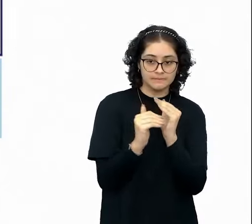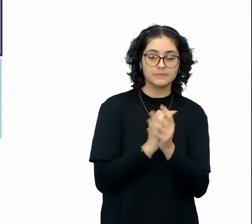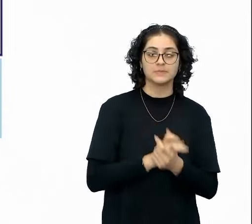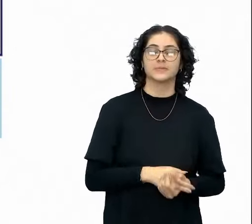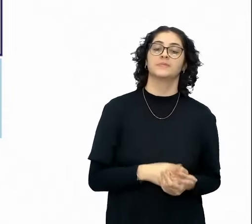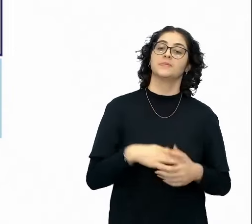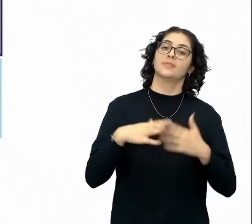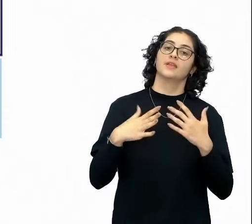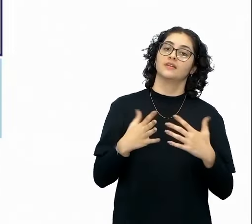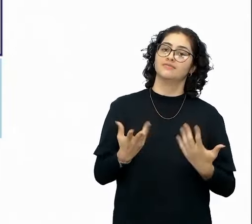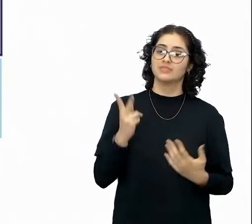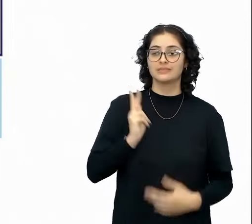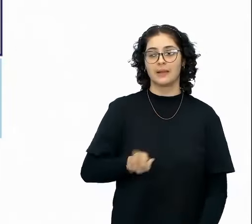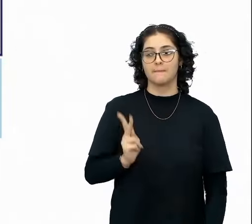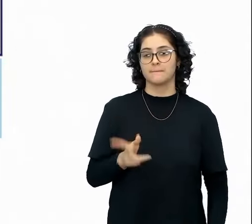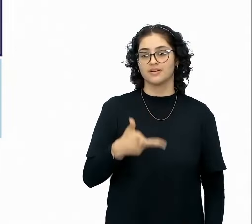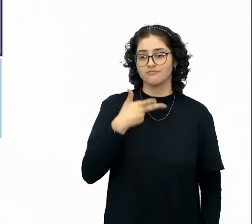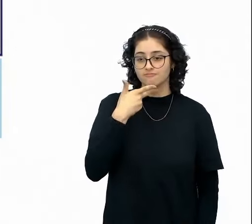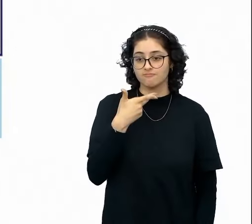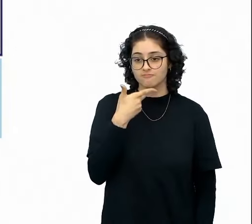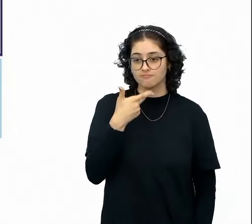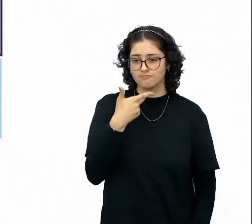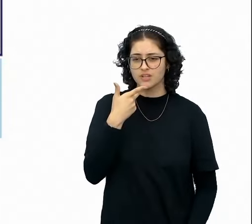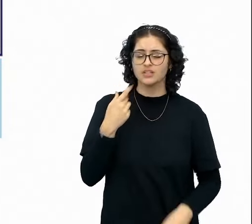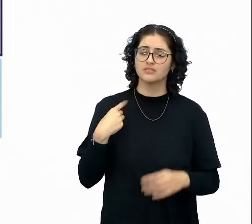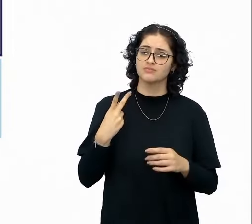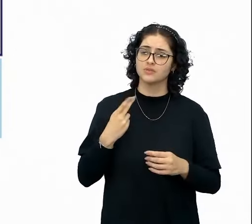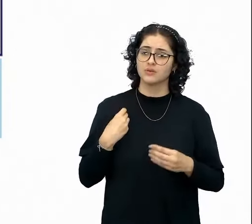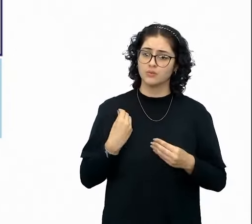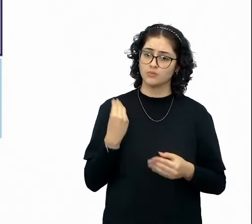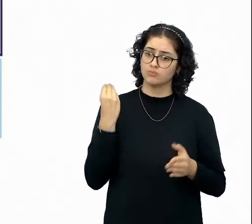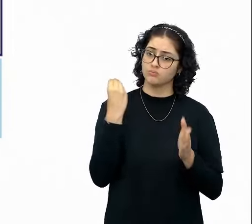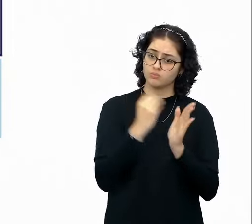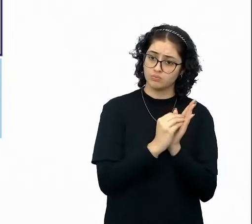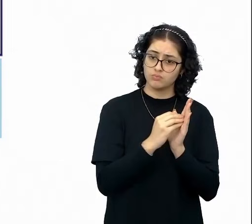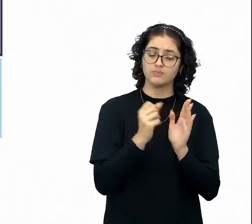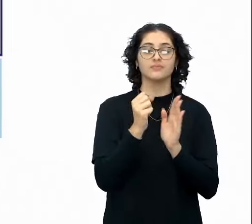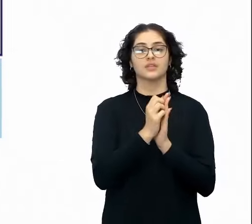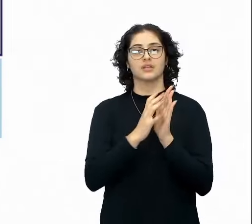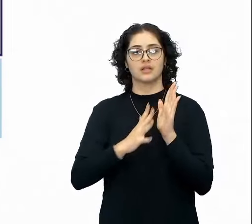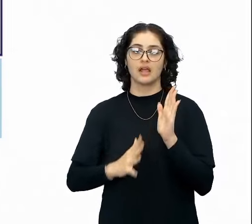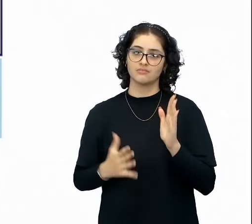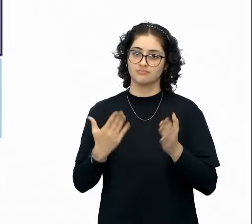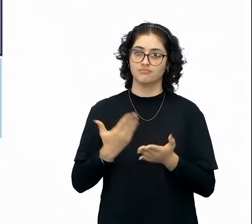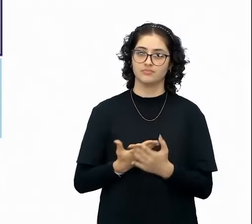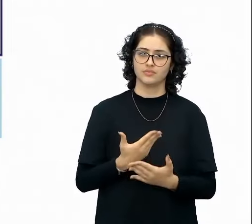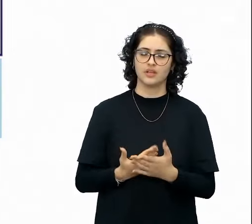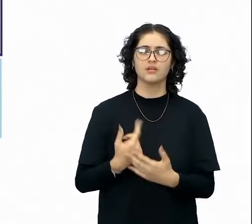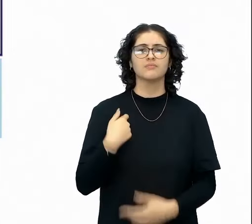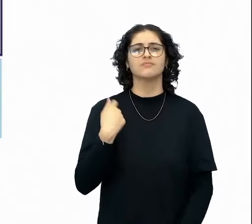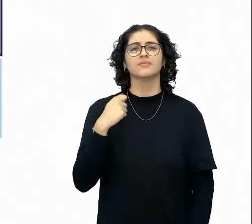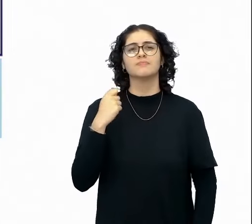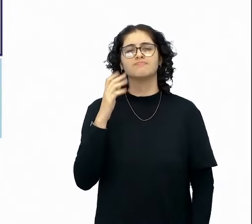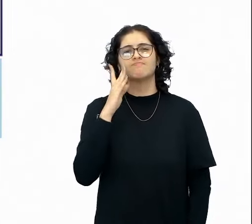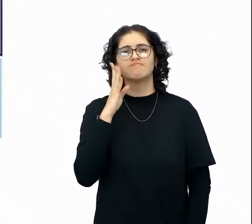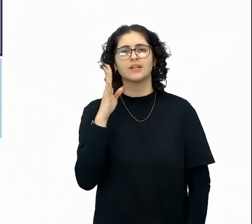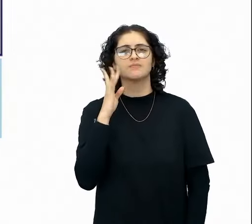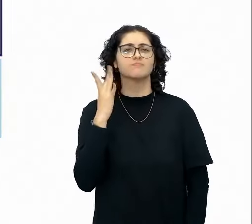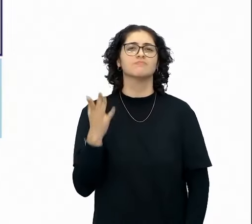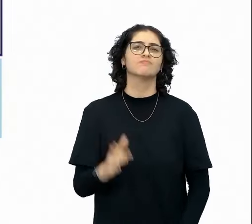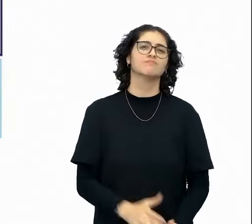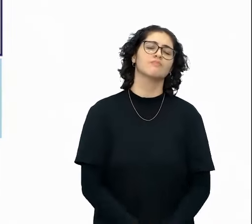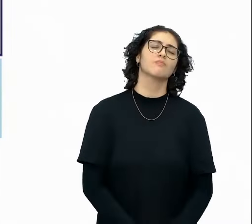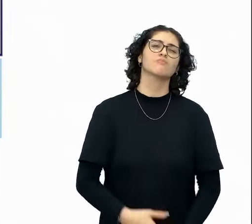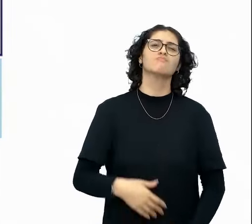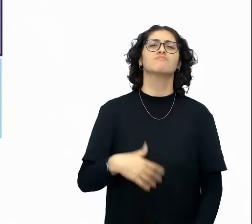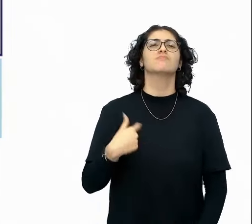gente sempre fala. Quando eu proponho atividade para o meu estudante, eu preciso pensar, bom, o